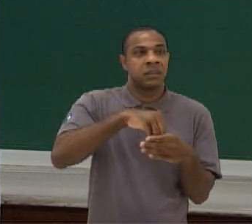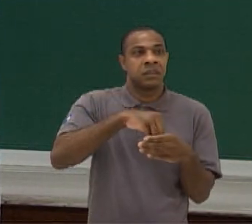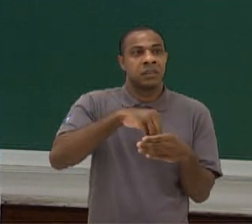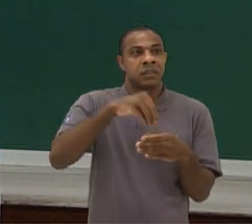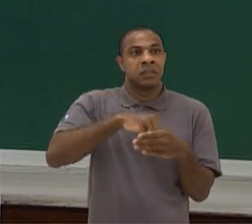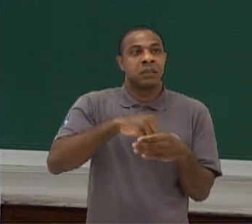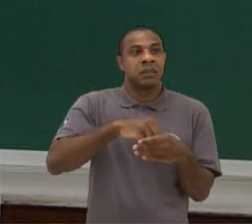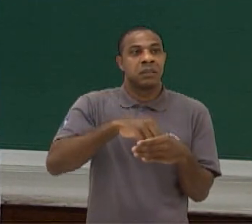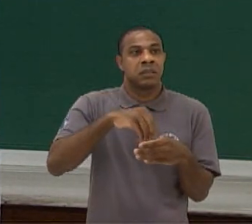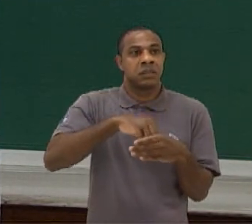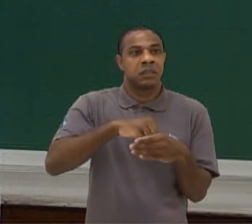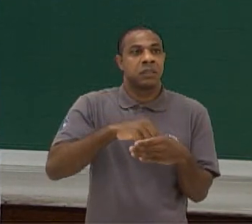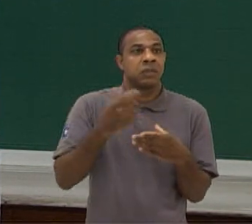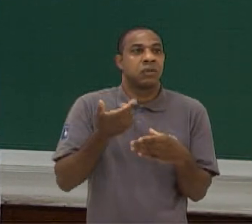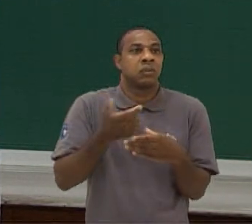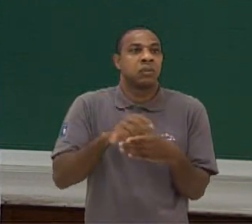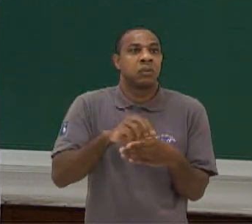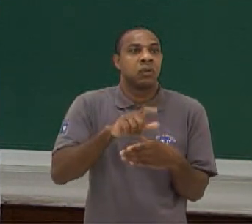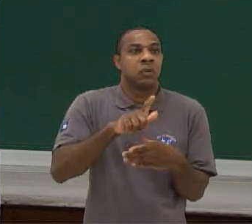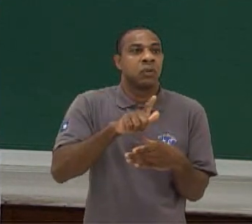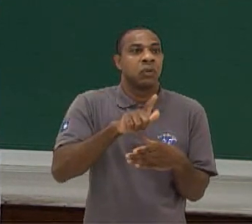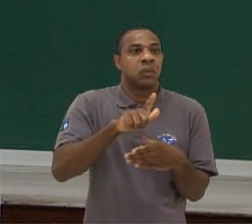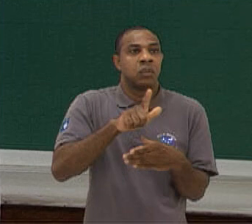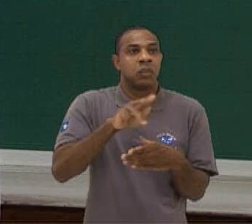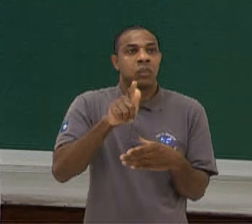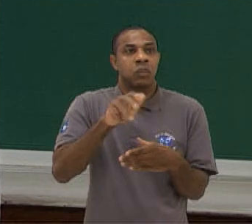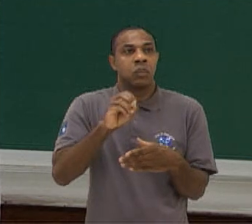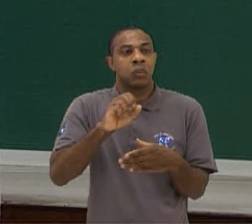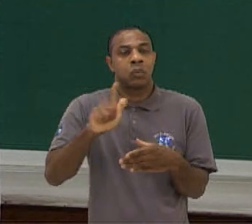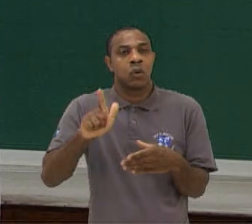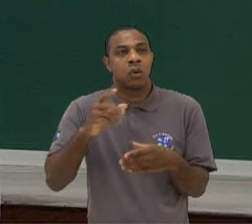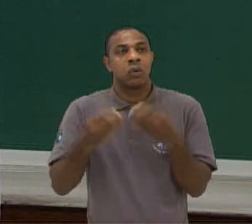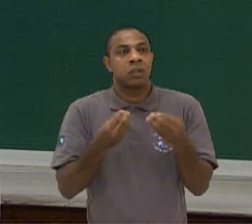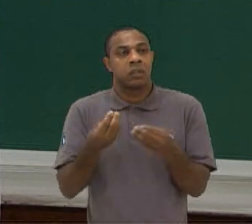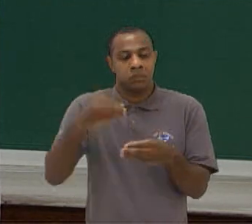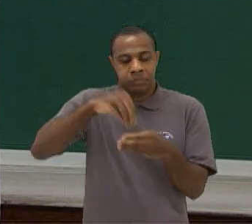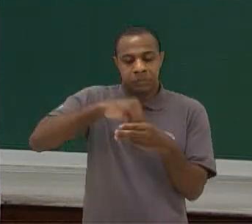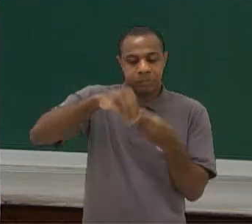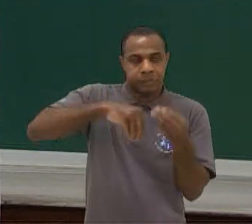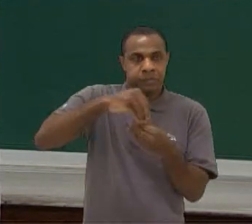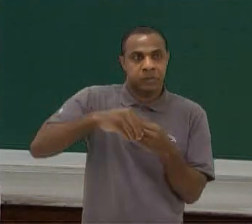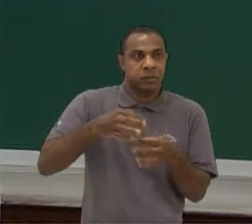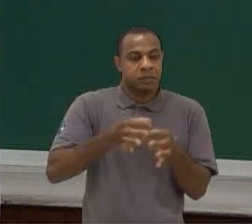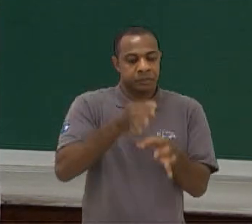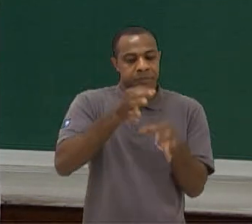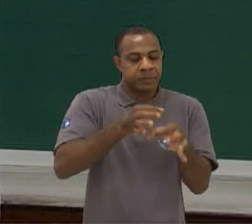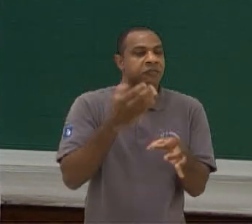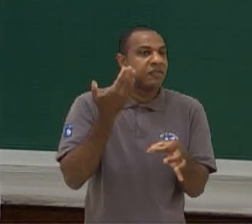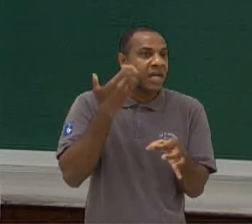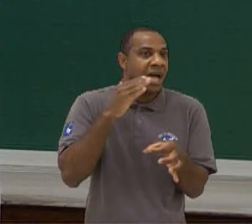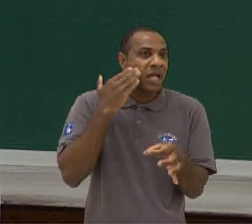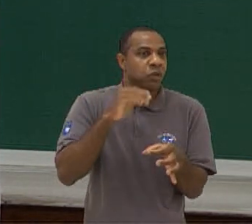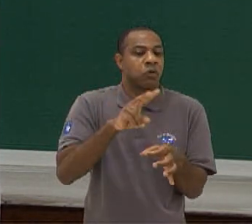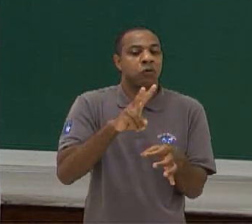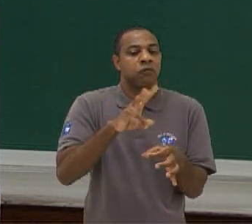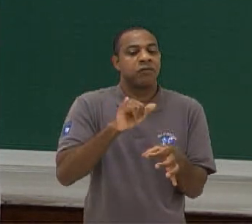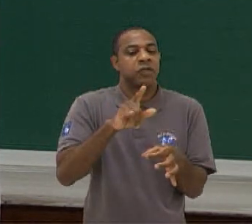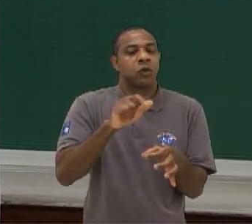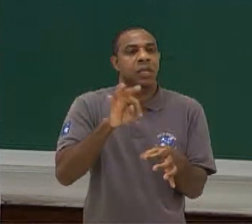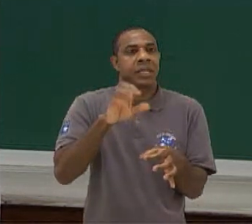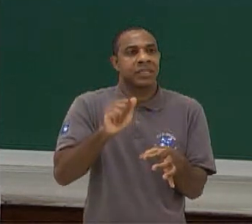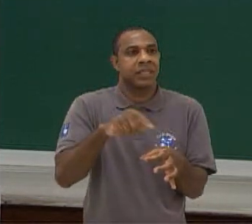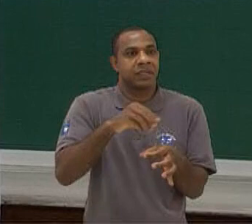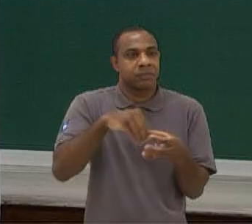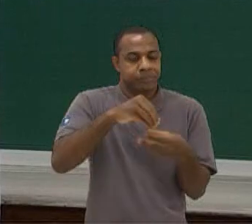é o Lugol, que vai se tornar azul violeta na presença de amido, o que vai acontecer? No primeiro tubo ele vai ficar com azul violeta, porque há amido no